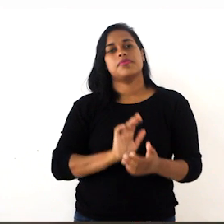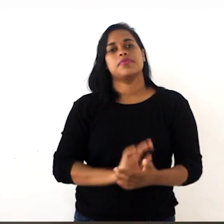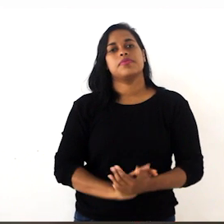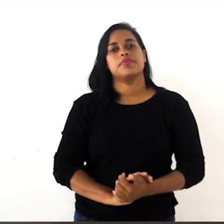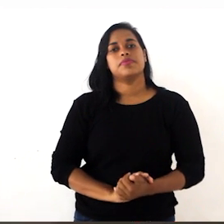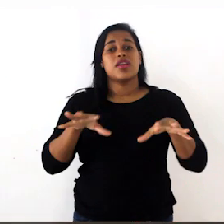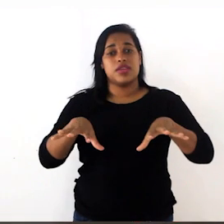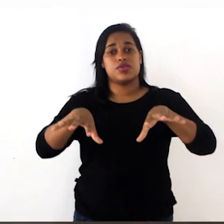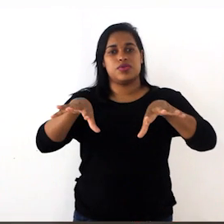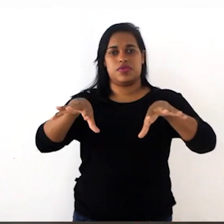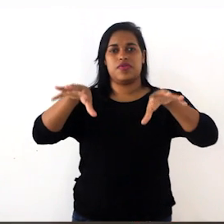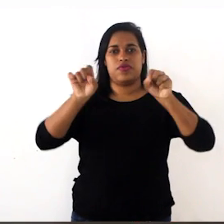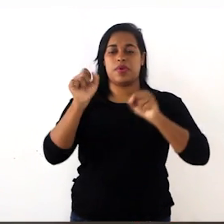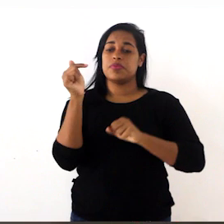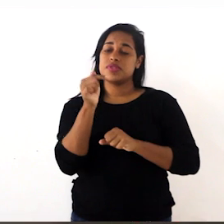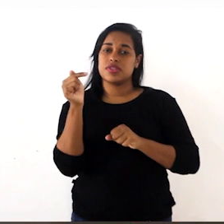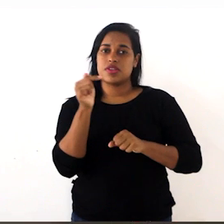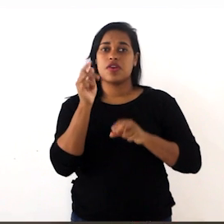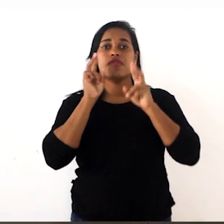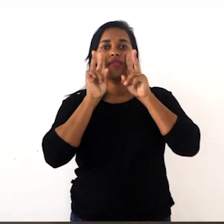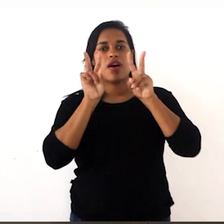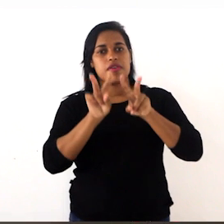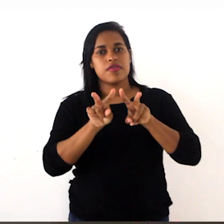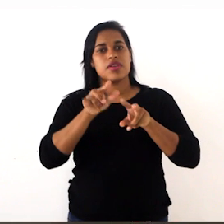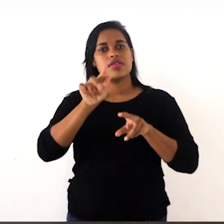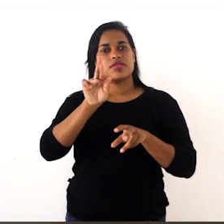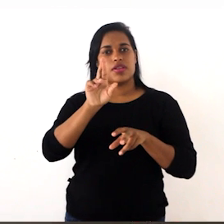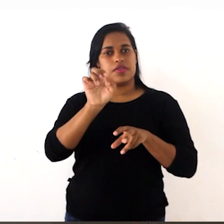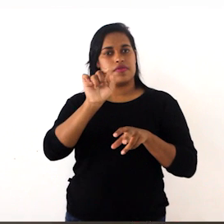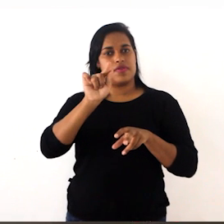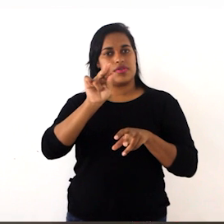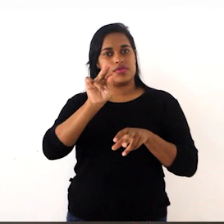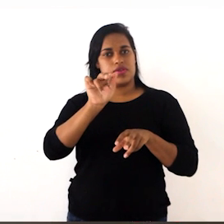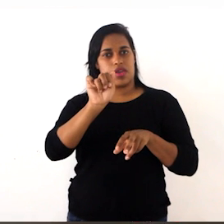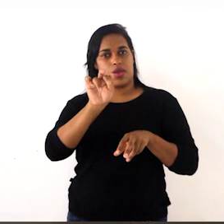Vamos salvar aqui e verificar se ele fez o require